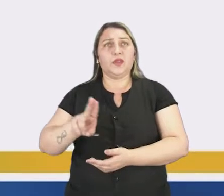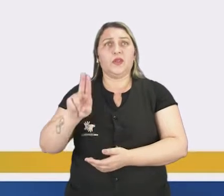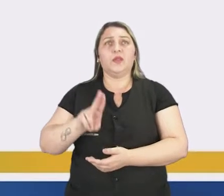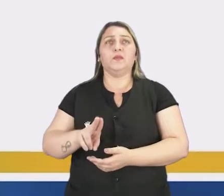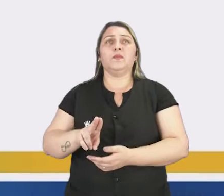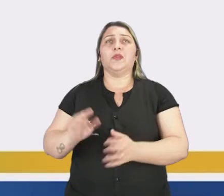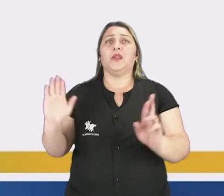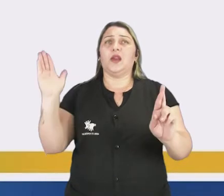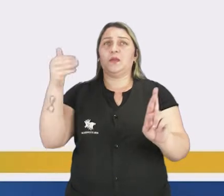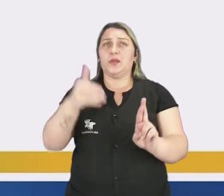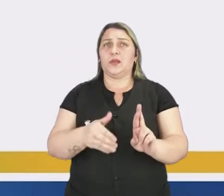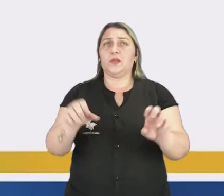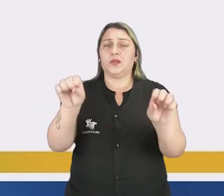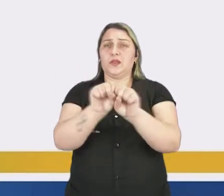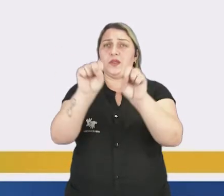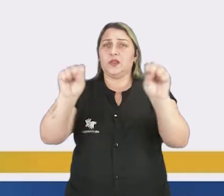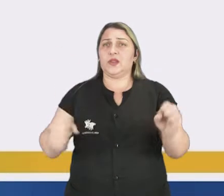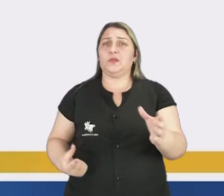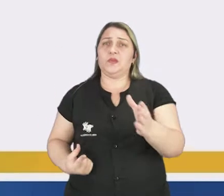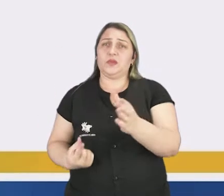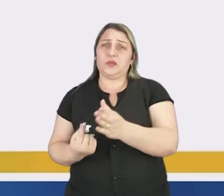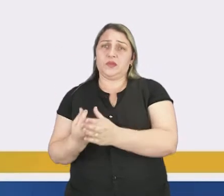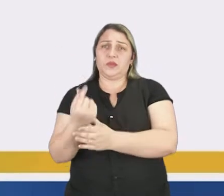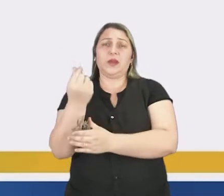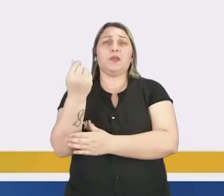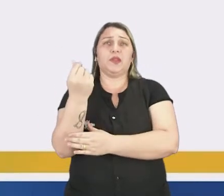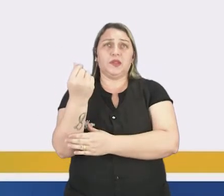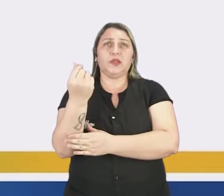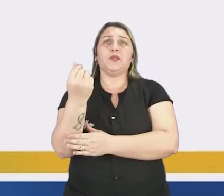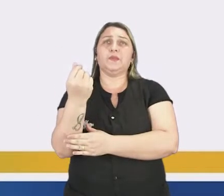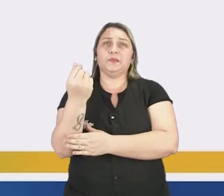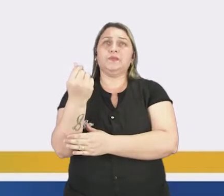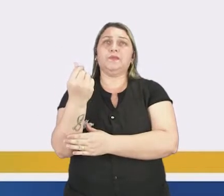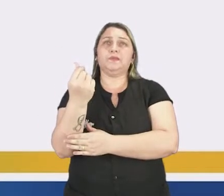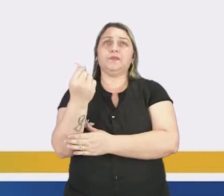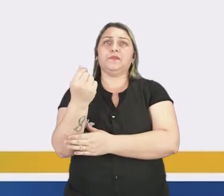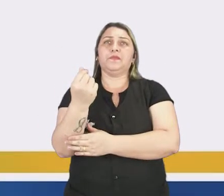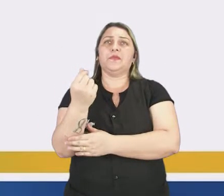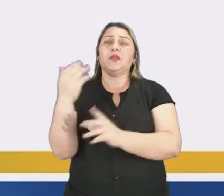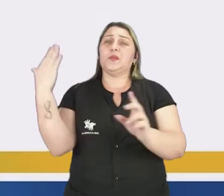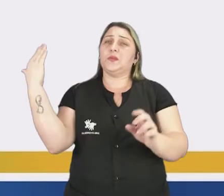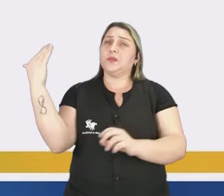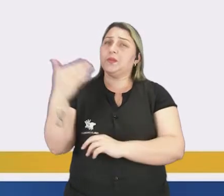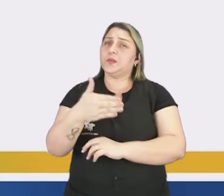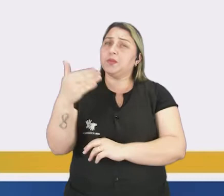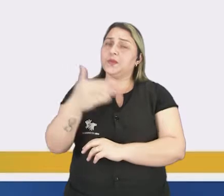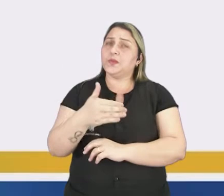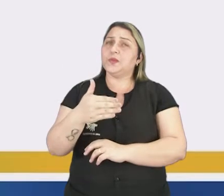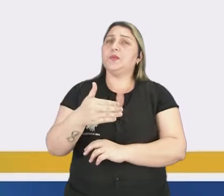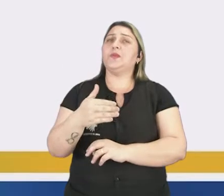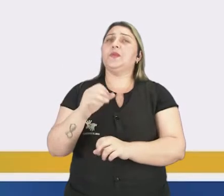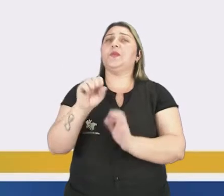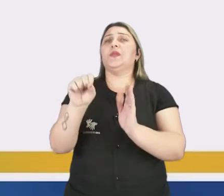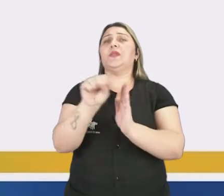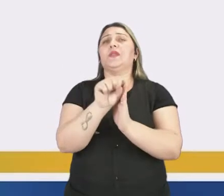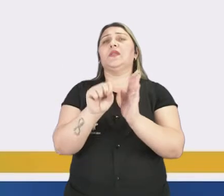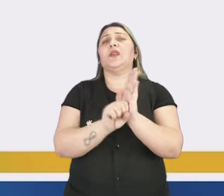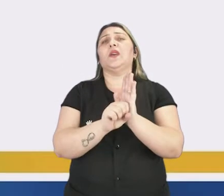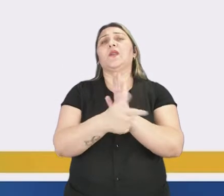para representar os avanços de produção do sistema capitalista, que se intensifica ao longo do século